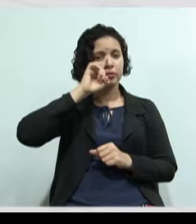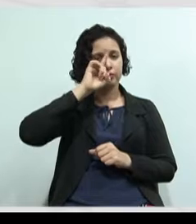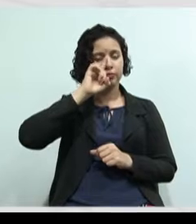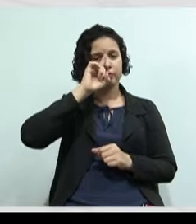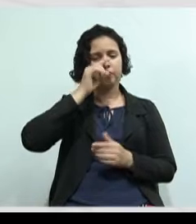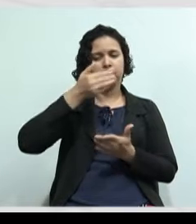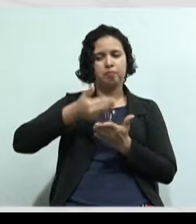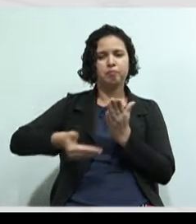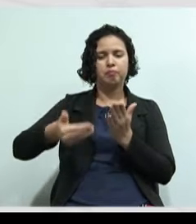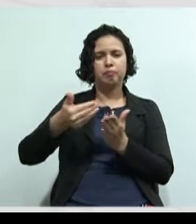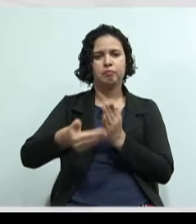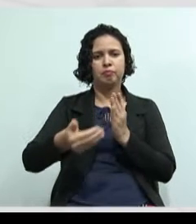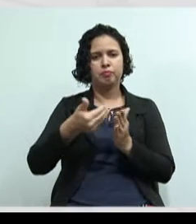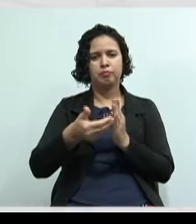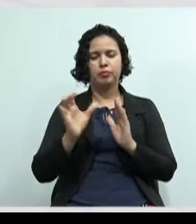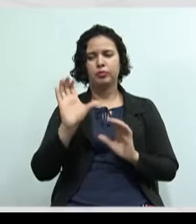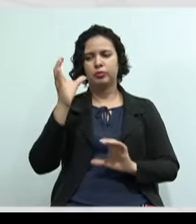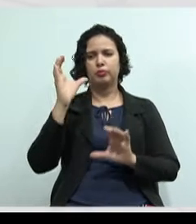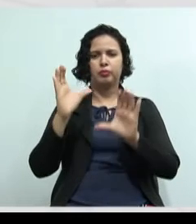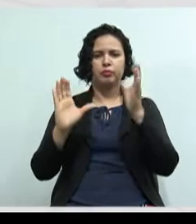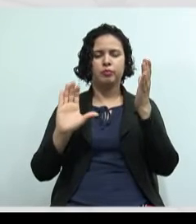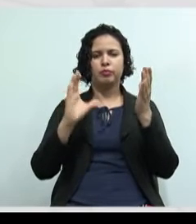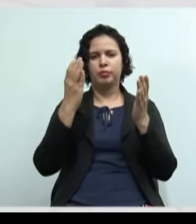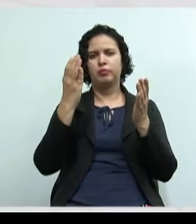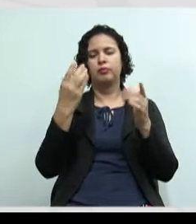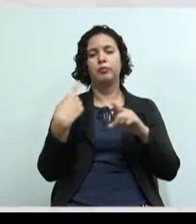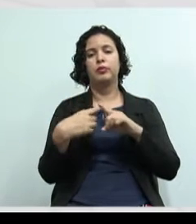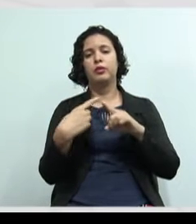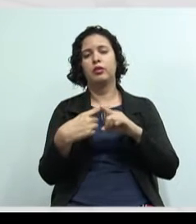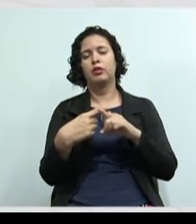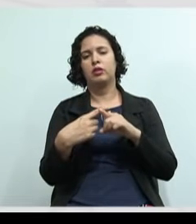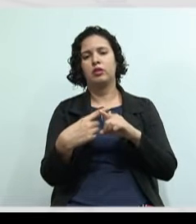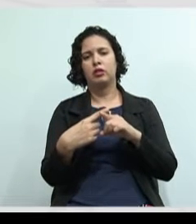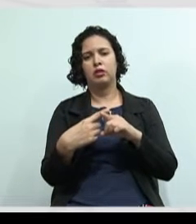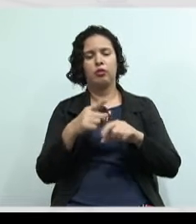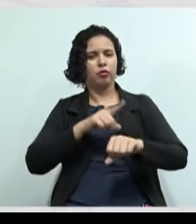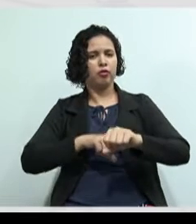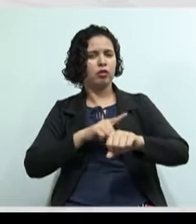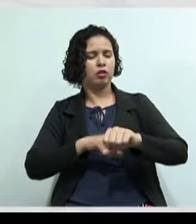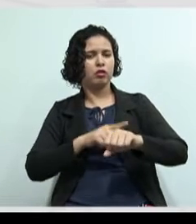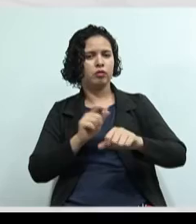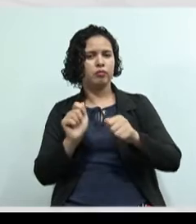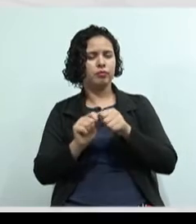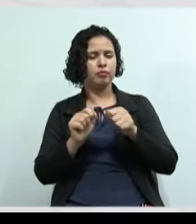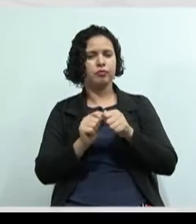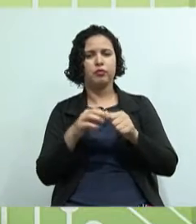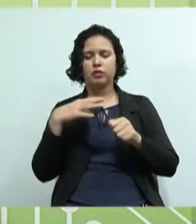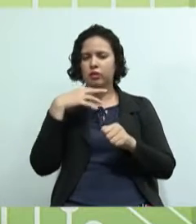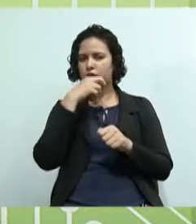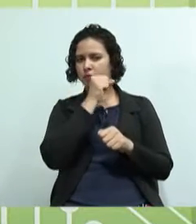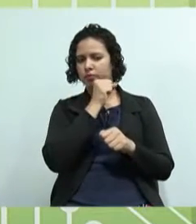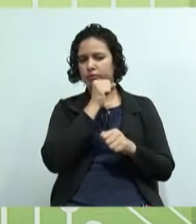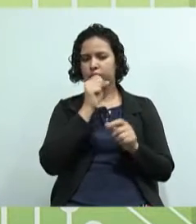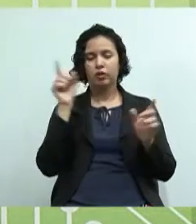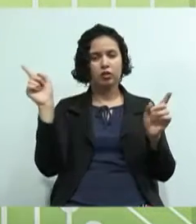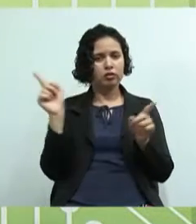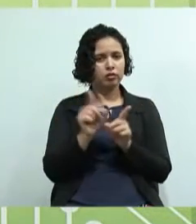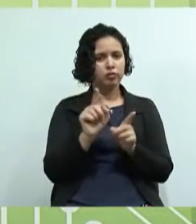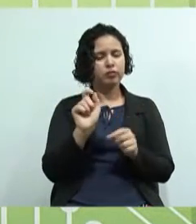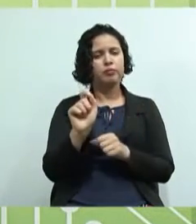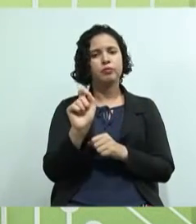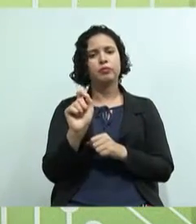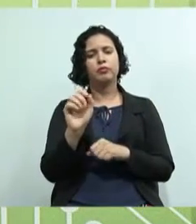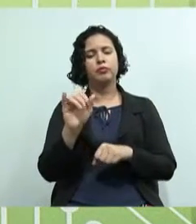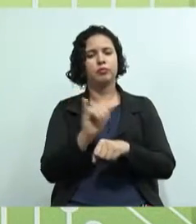à incerteza, por sua menor abrangência e menor prazo de execução. Volta aqui para mim, fazendo um resumo.